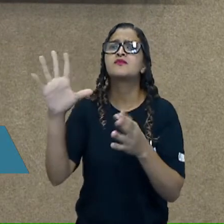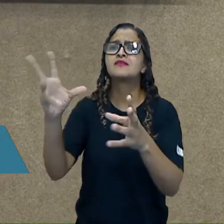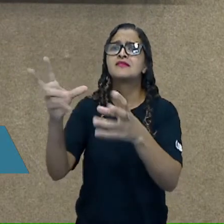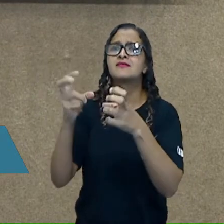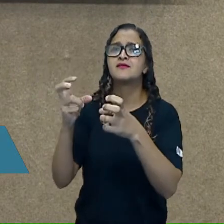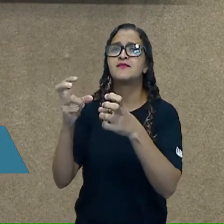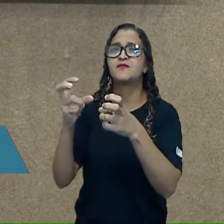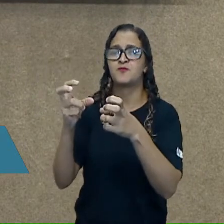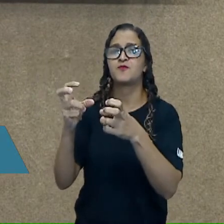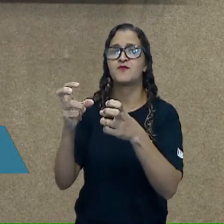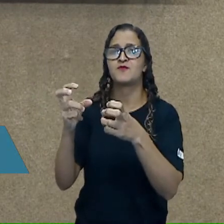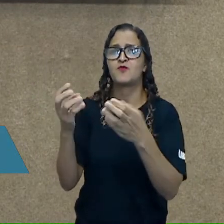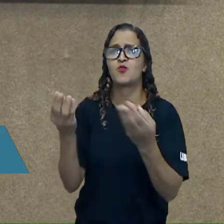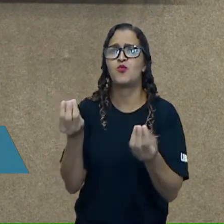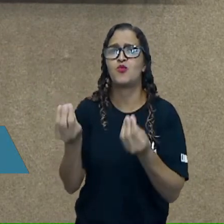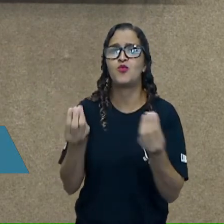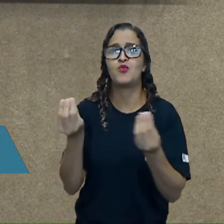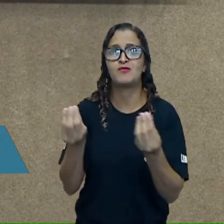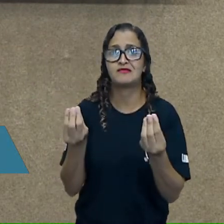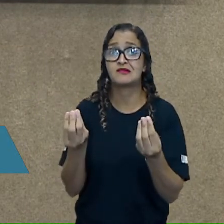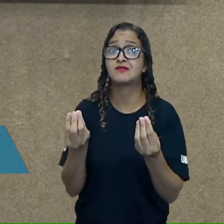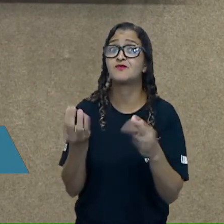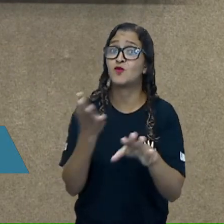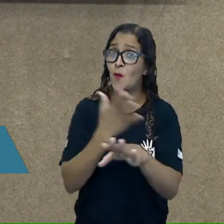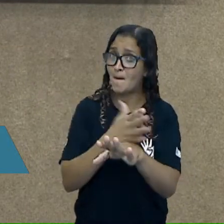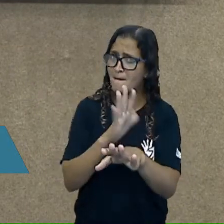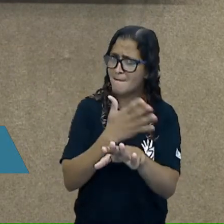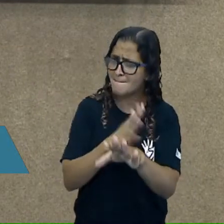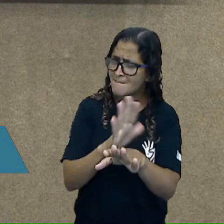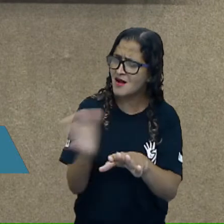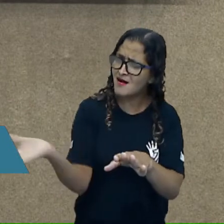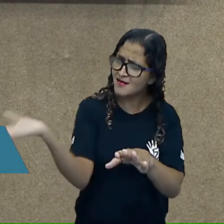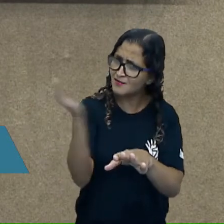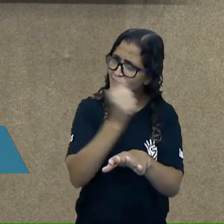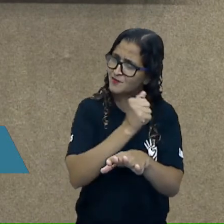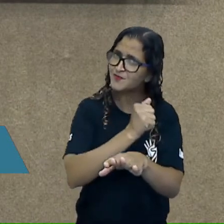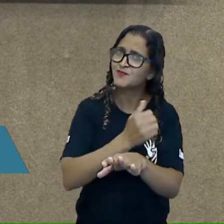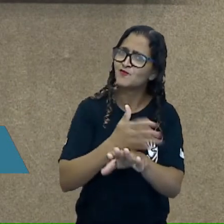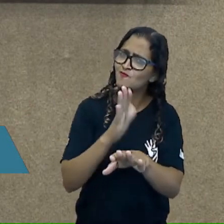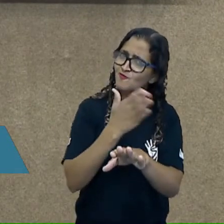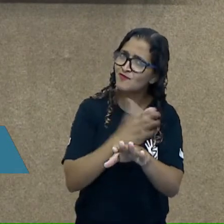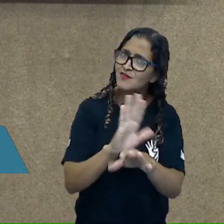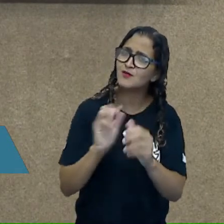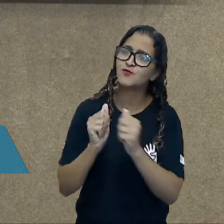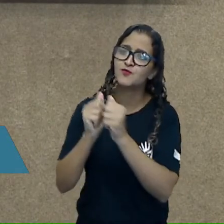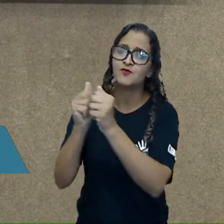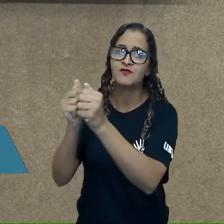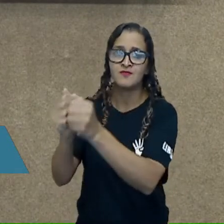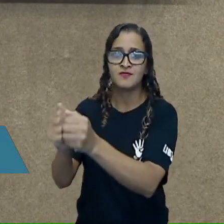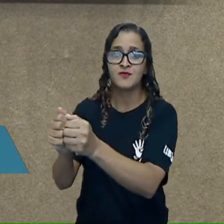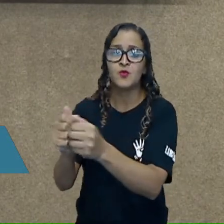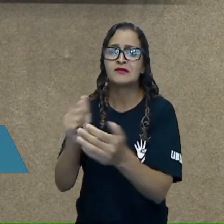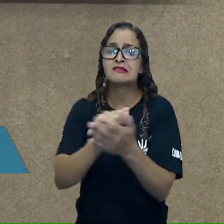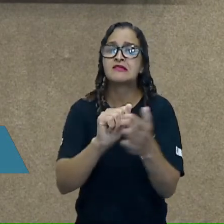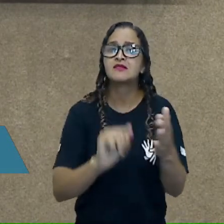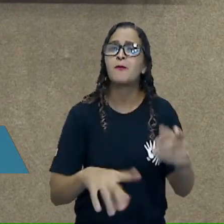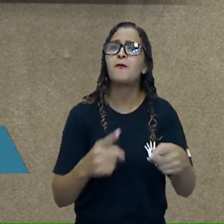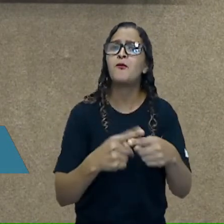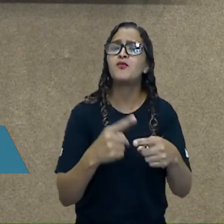Agora, essa questão aqui já está me dando o valor. Por que que eu trouxe essa atividade aqui